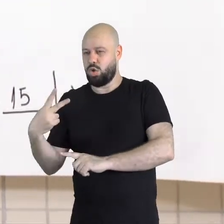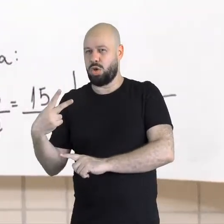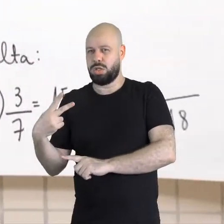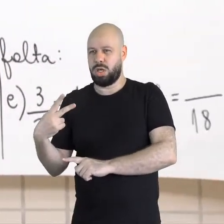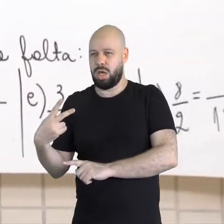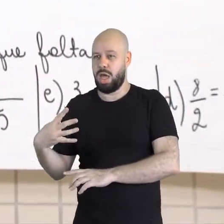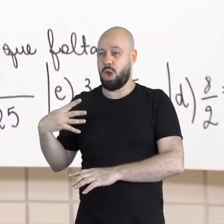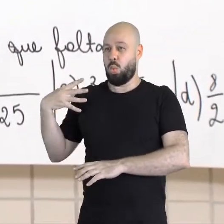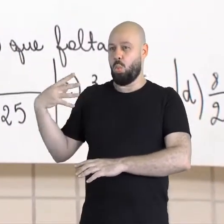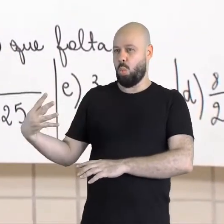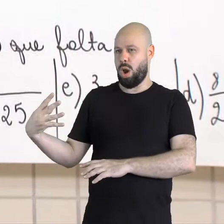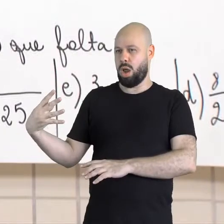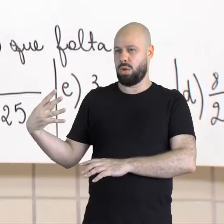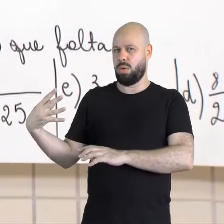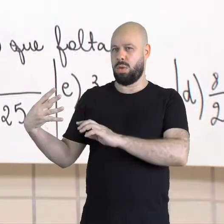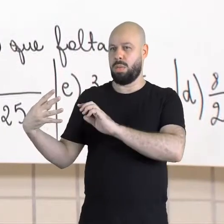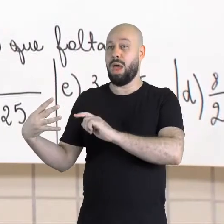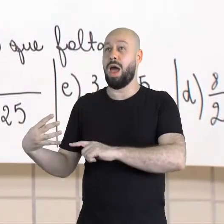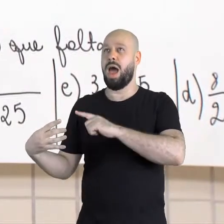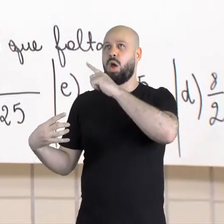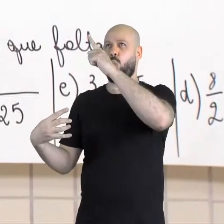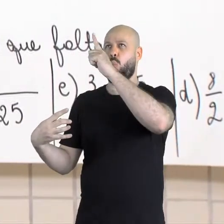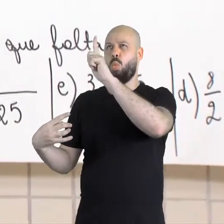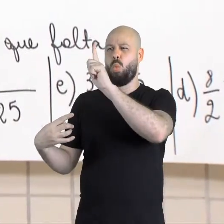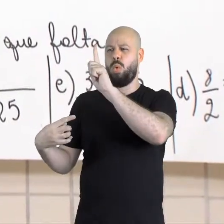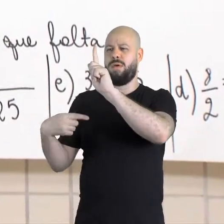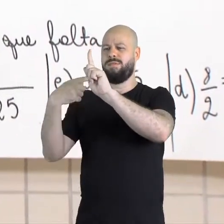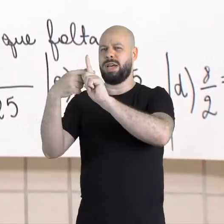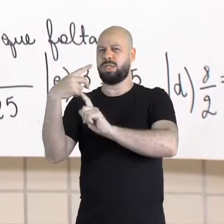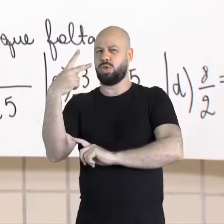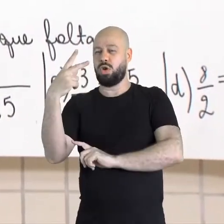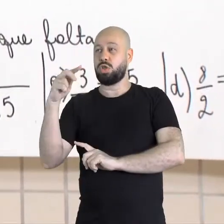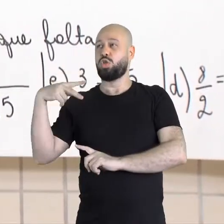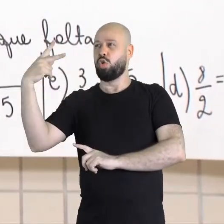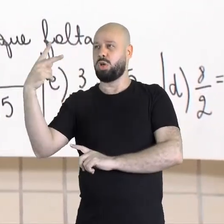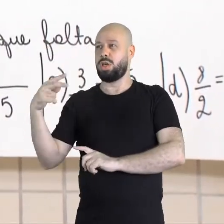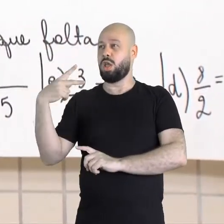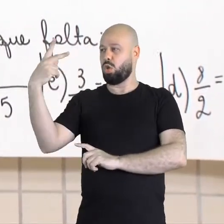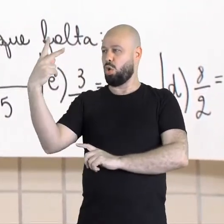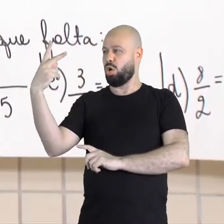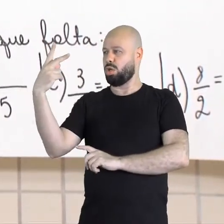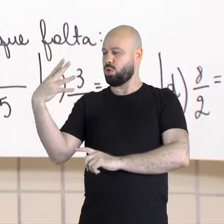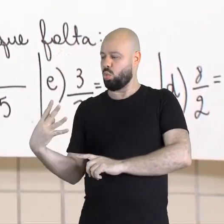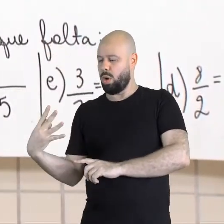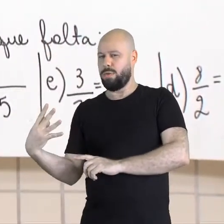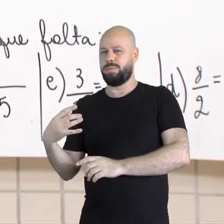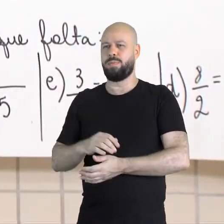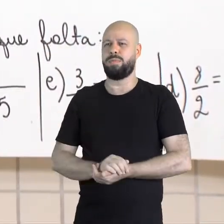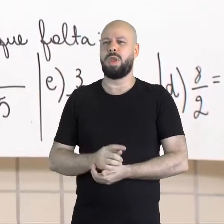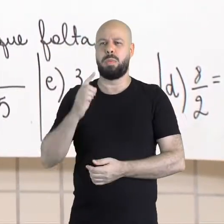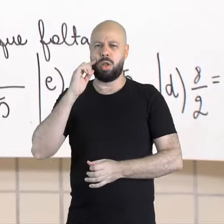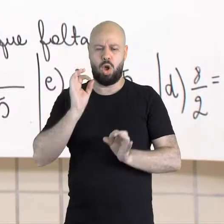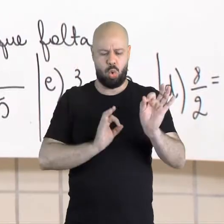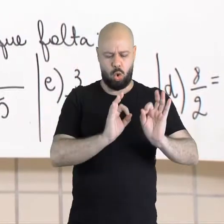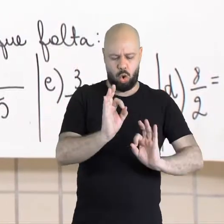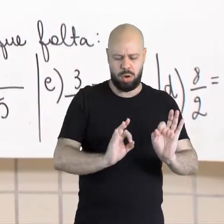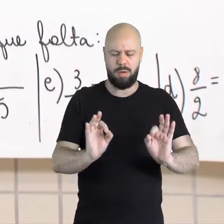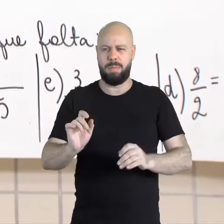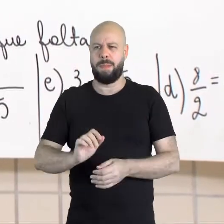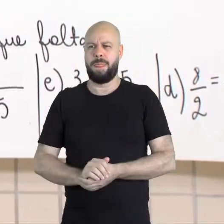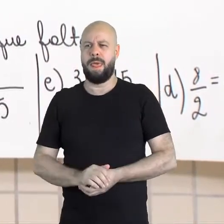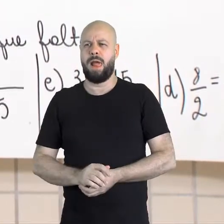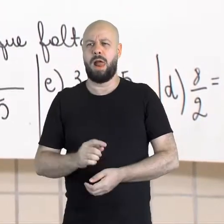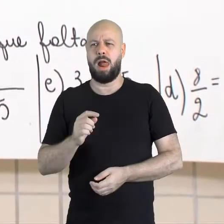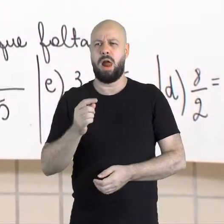2 quartos de carne. Então, eu venho aqui e coloco aqui na ordem aqui. Se eu coloco